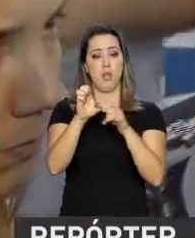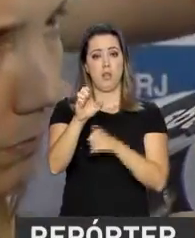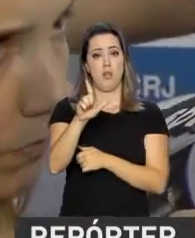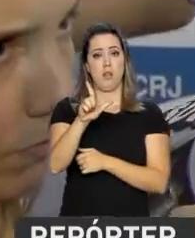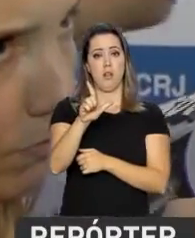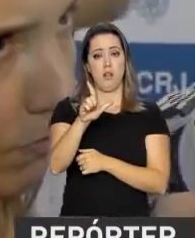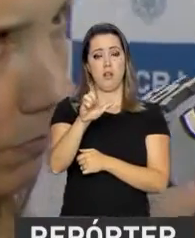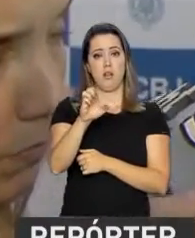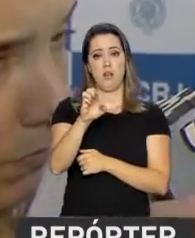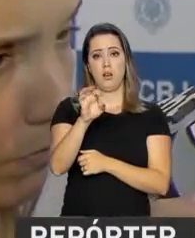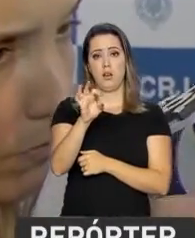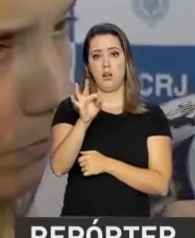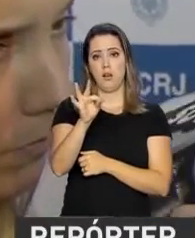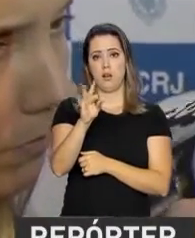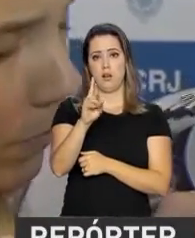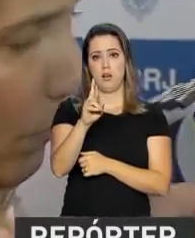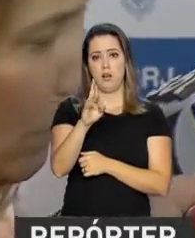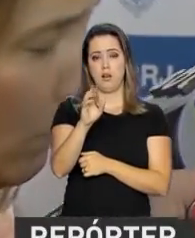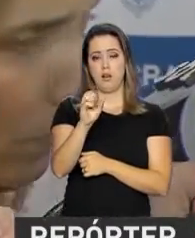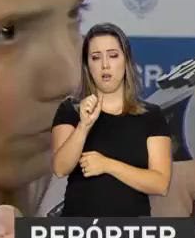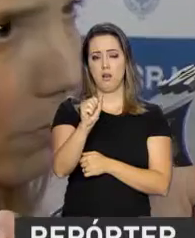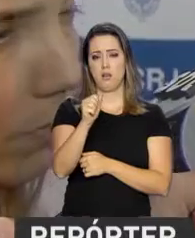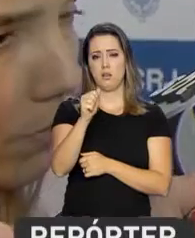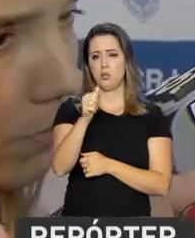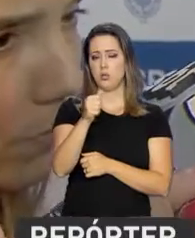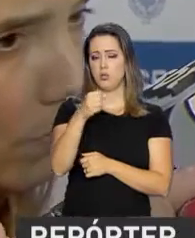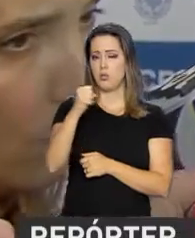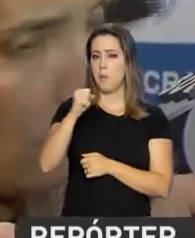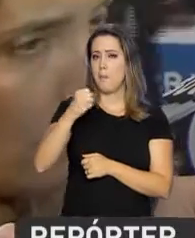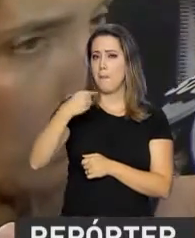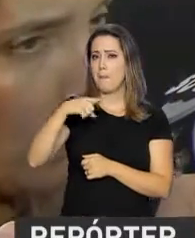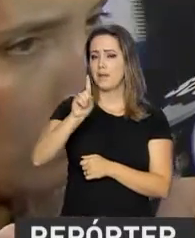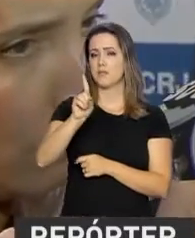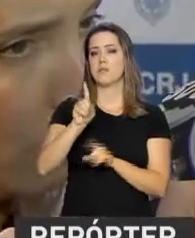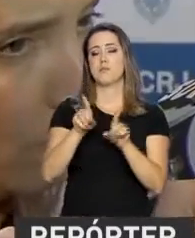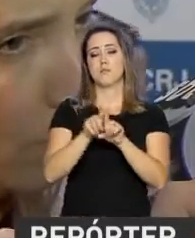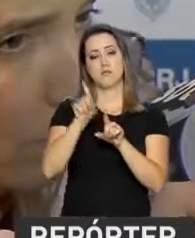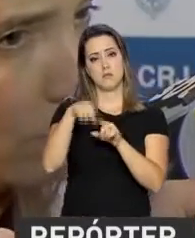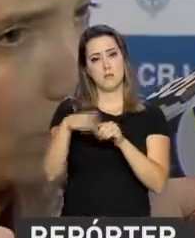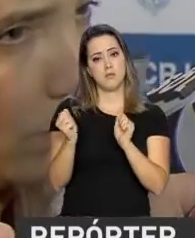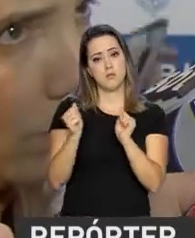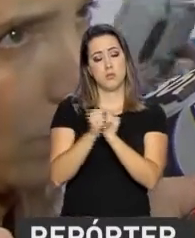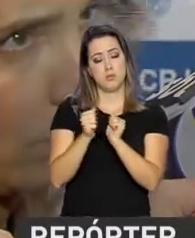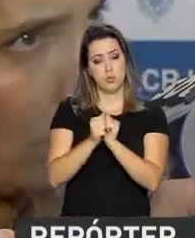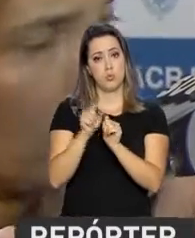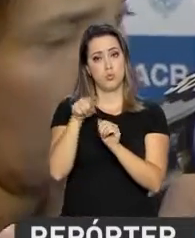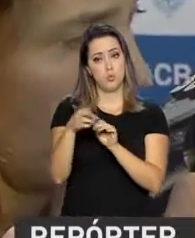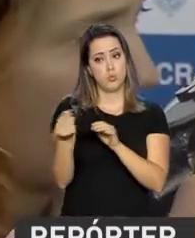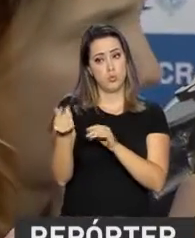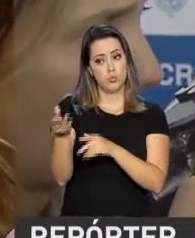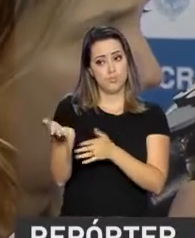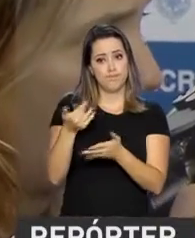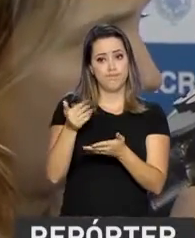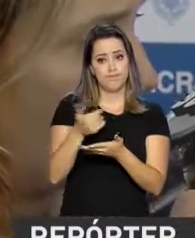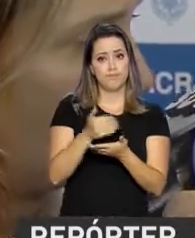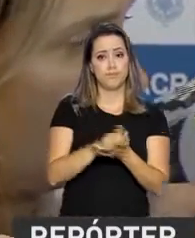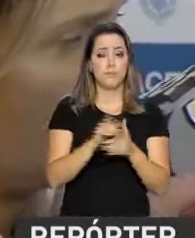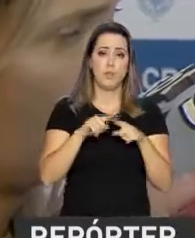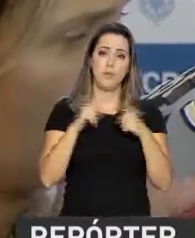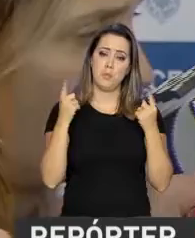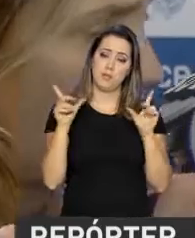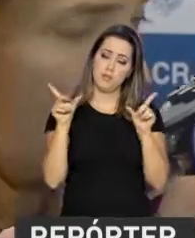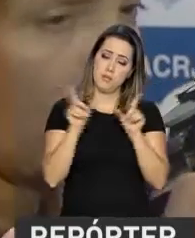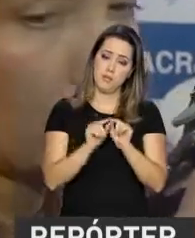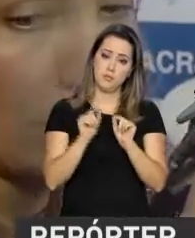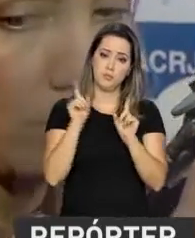estão direcionados, quer dizer, estão contingentes à aprovação da Eletrobras e à arrecadação. Mas, em